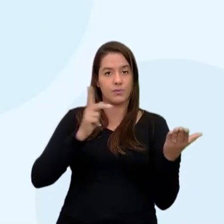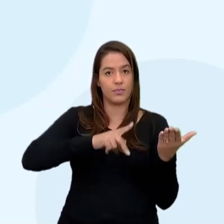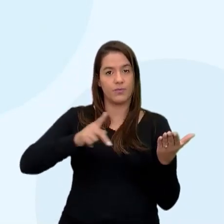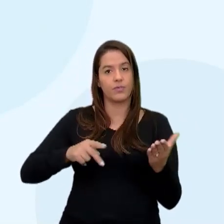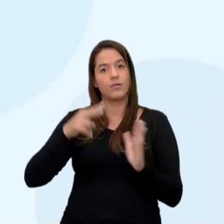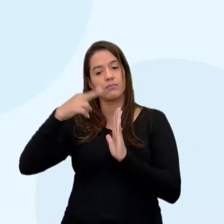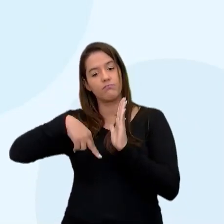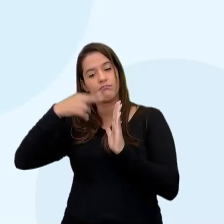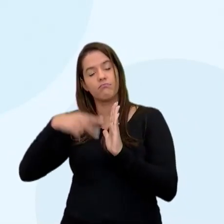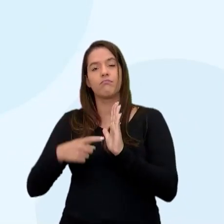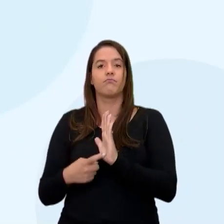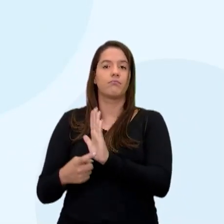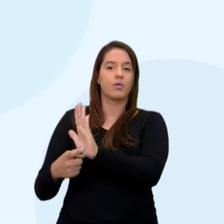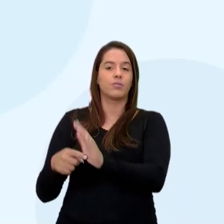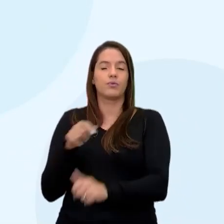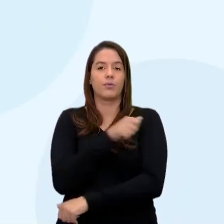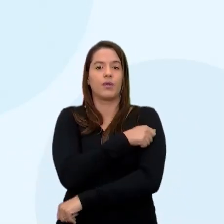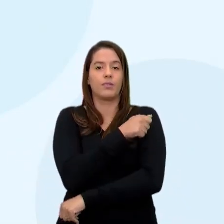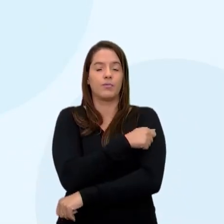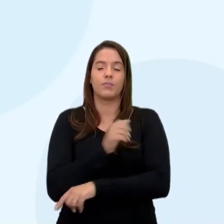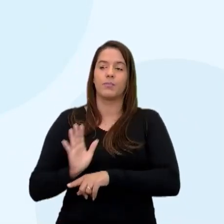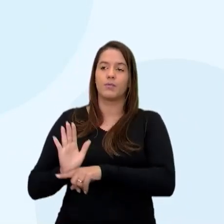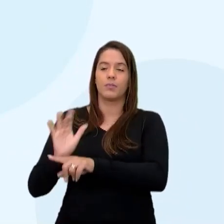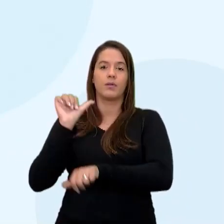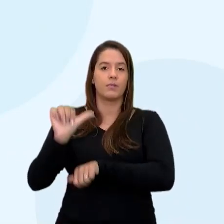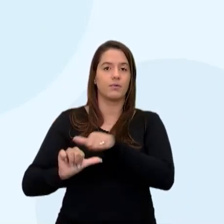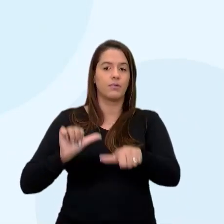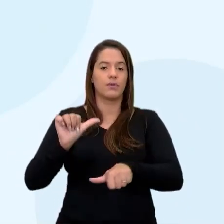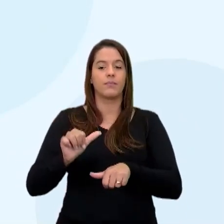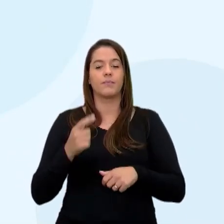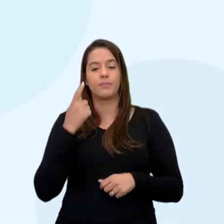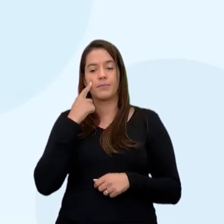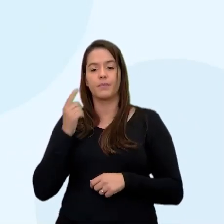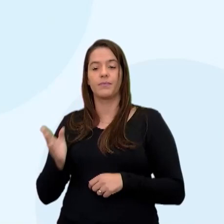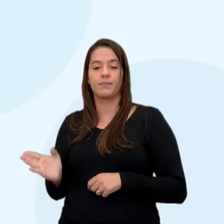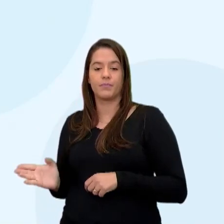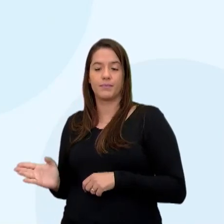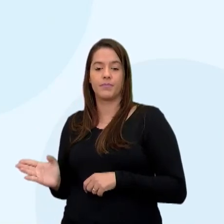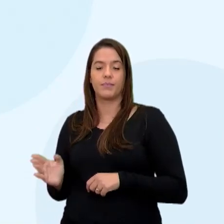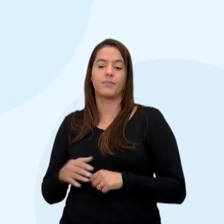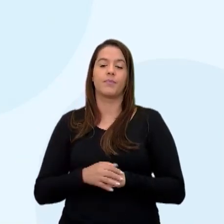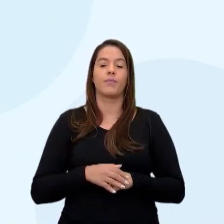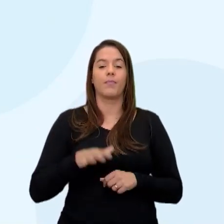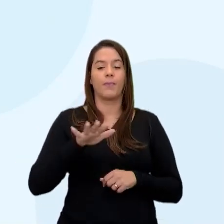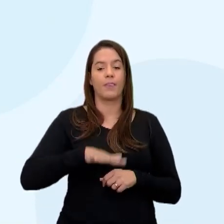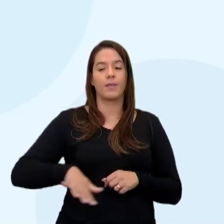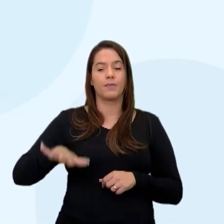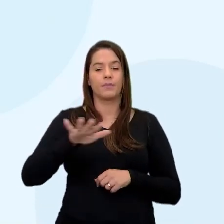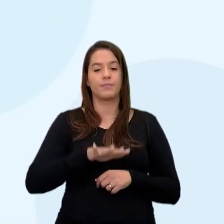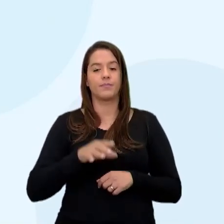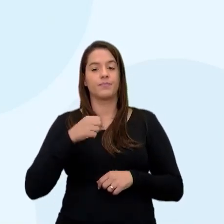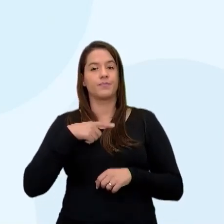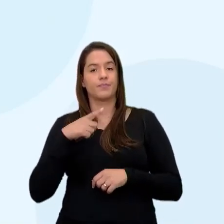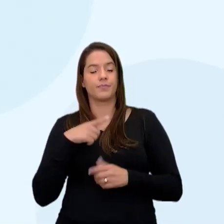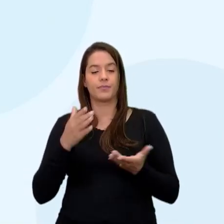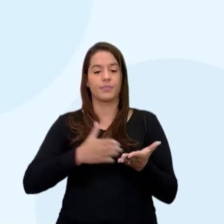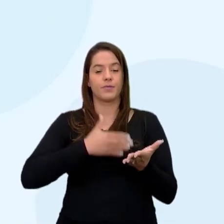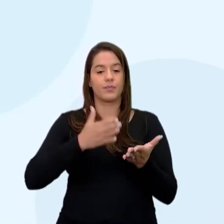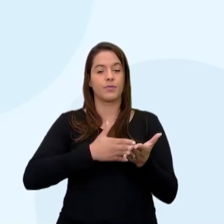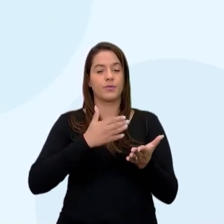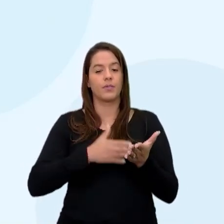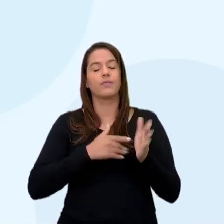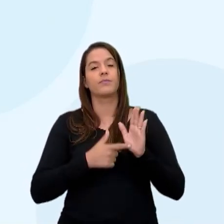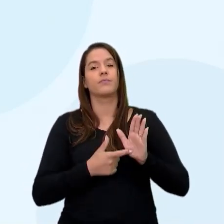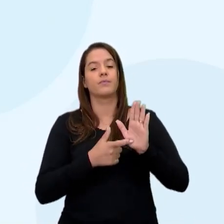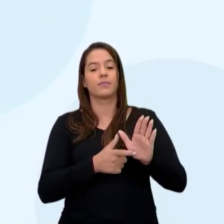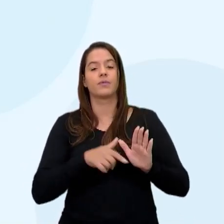roteiro, indicando possíveis alterações. Coloquei a imagem da região de influências das cidades, né, o REGIC de